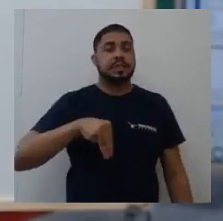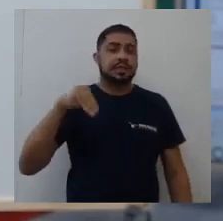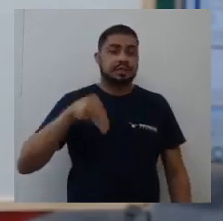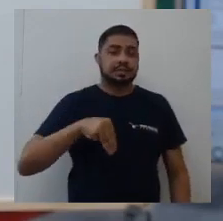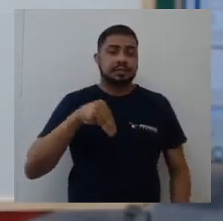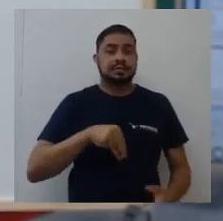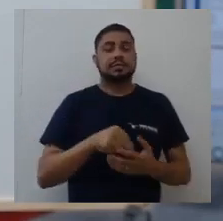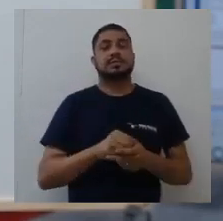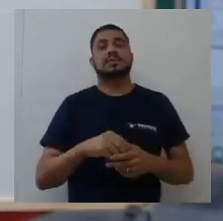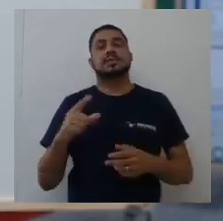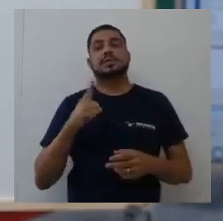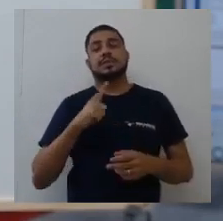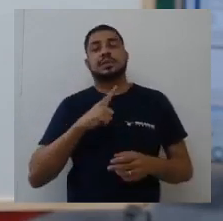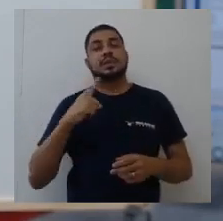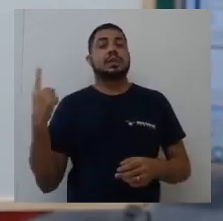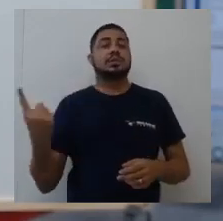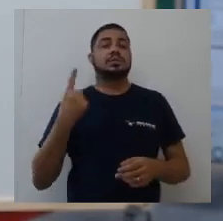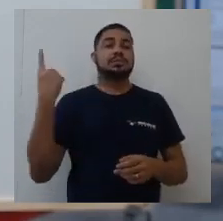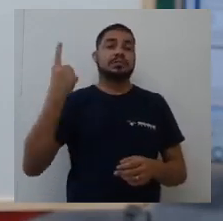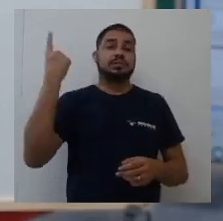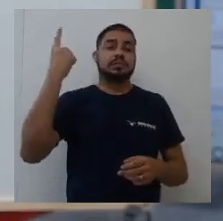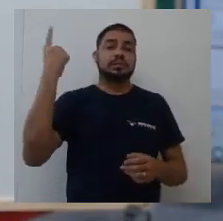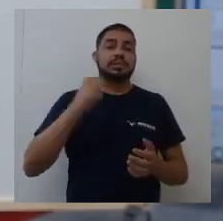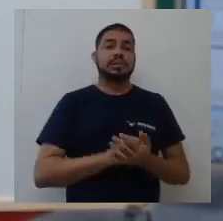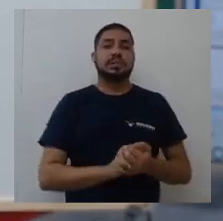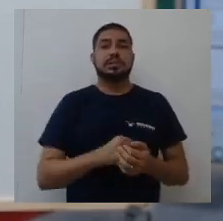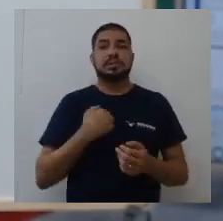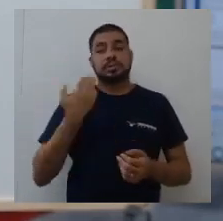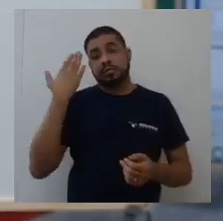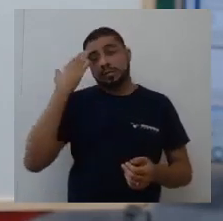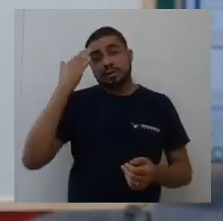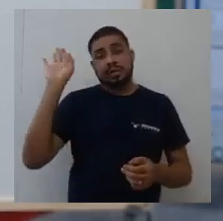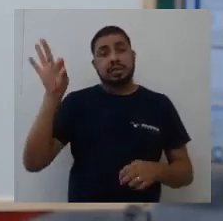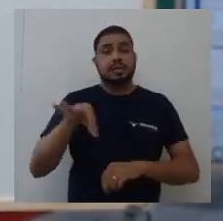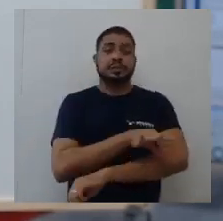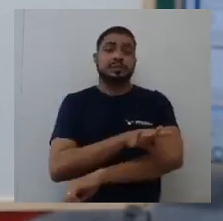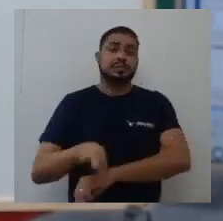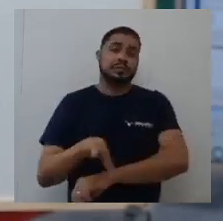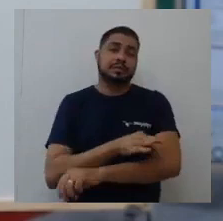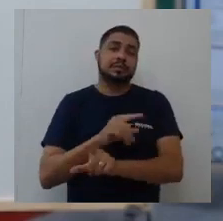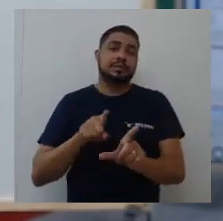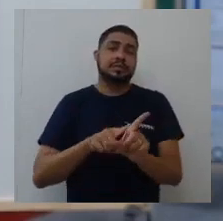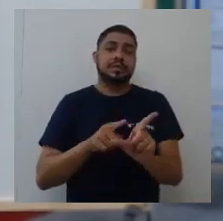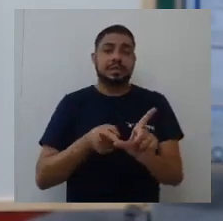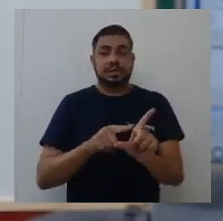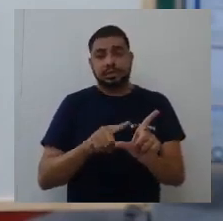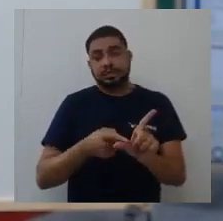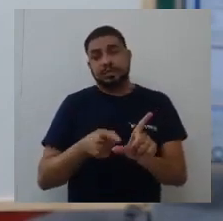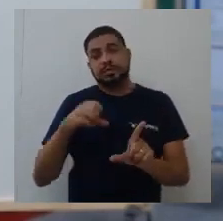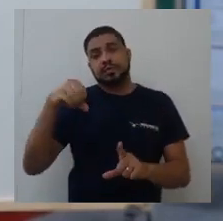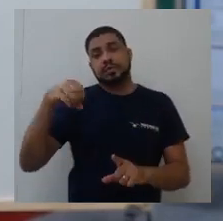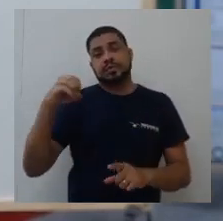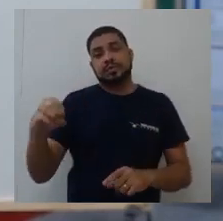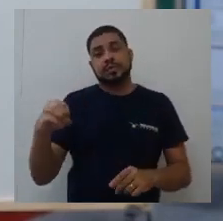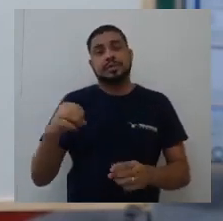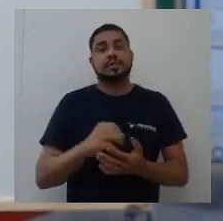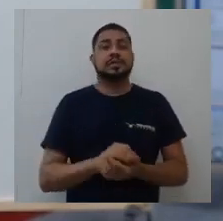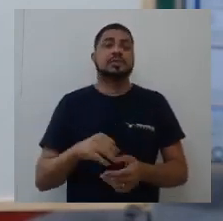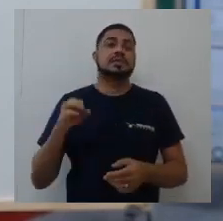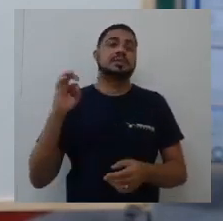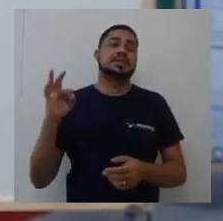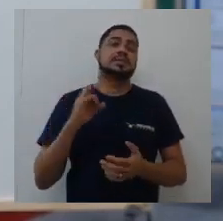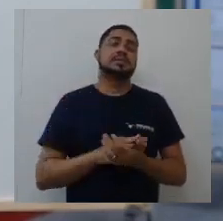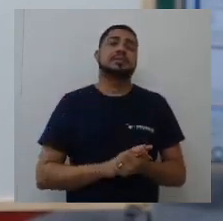certo? Eu tenho uma altura aqui que eu não sei a medida. O ângulo aqui é de 90 graus e o ângulo é